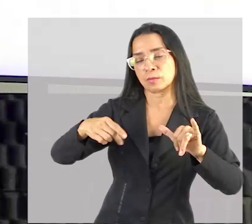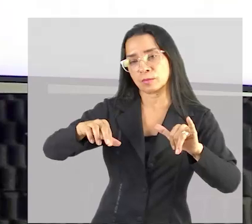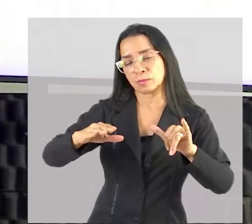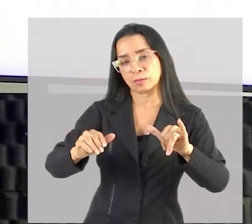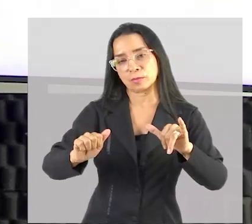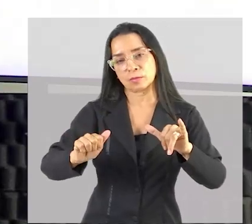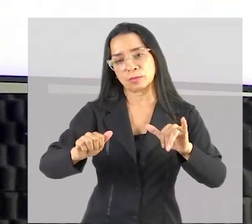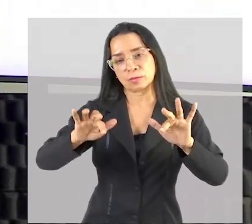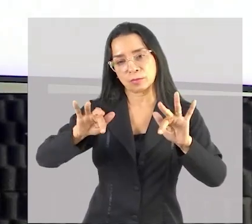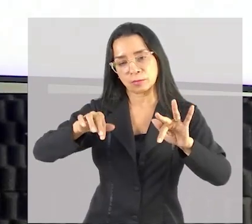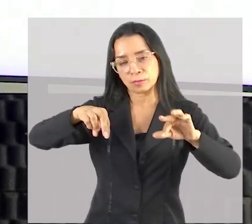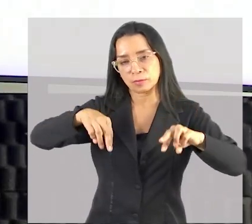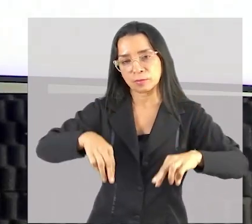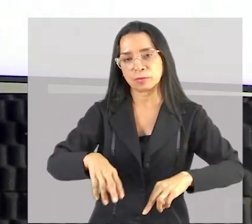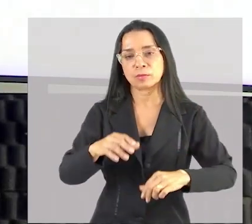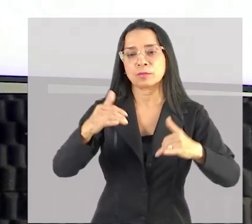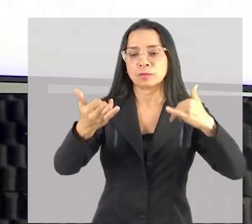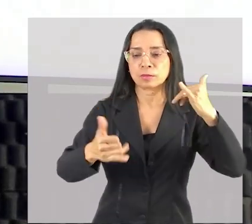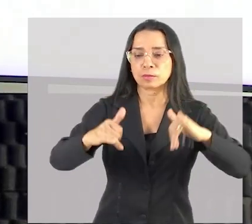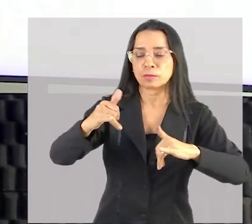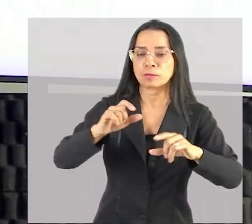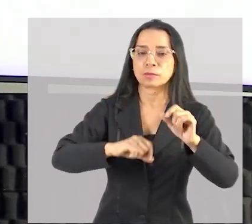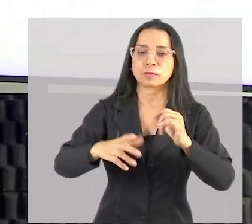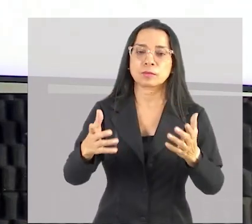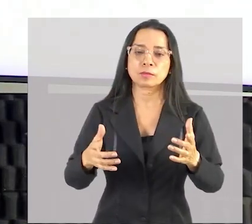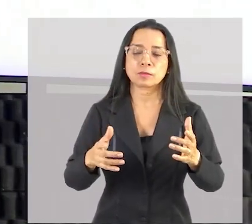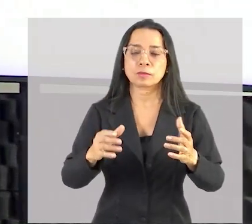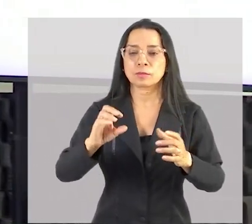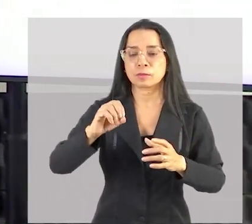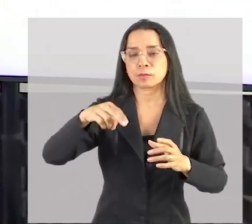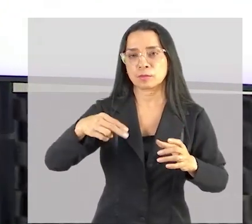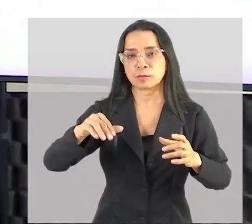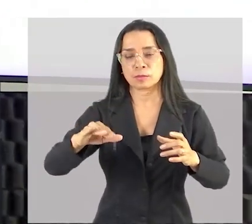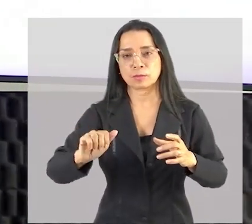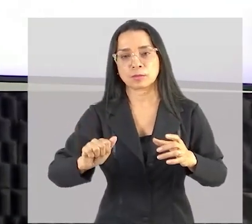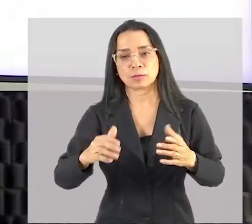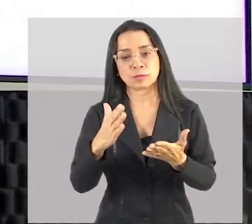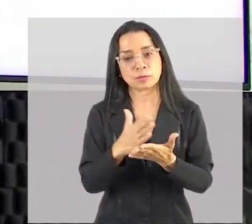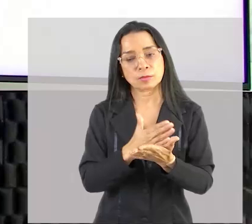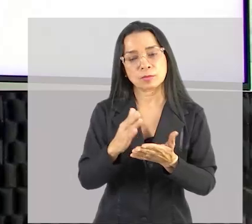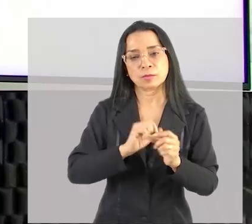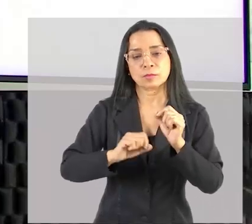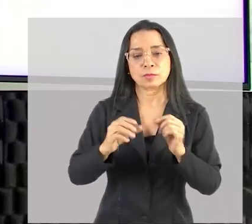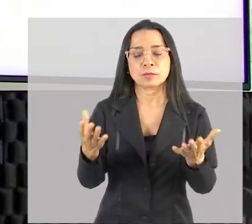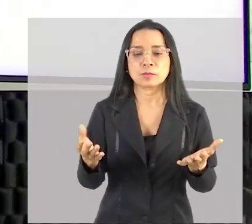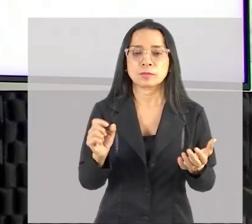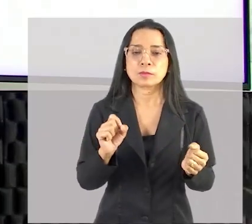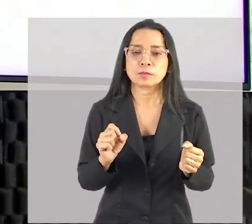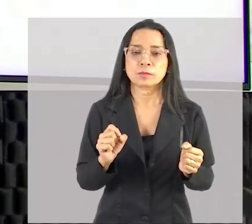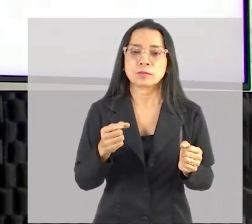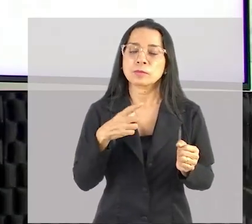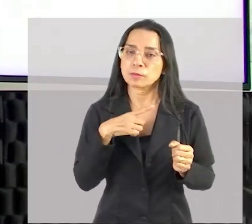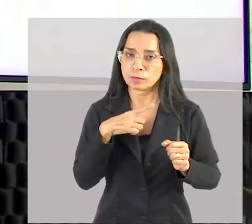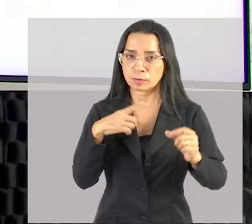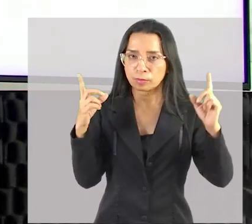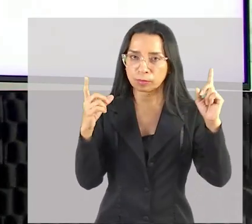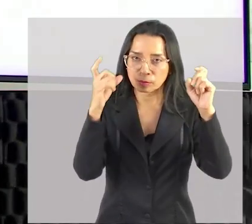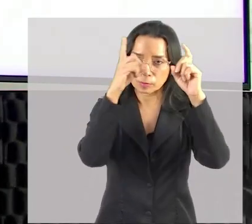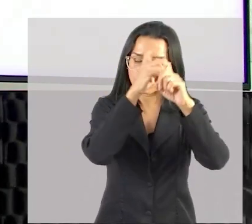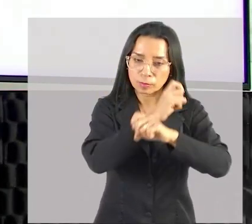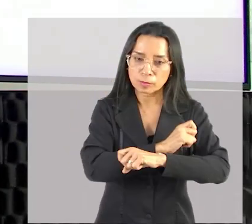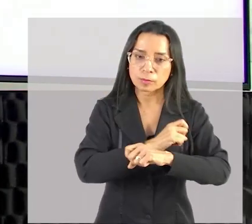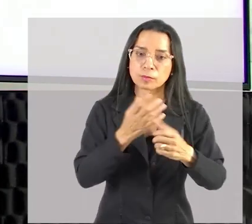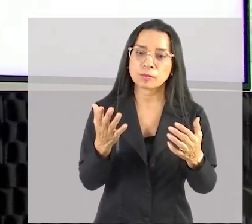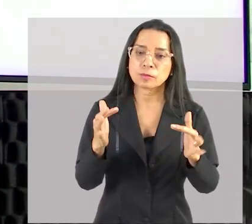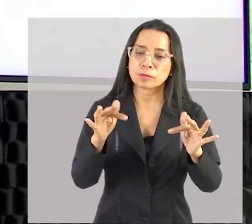final da química orgânica, tá? E assim, às vezes você acaba tendo dificuldade na